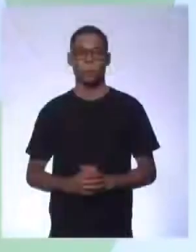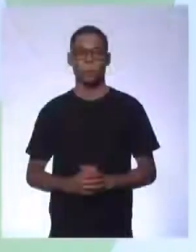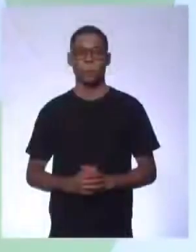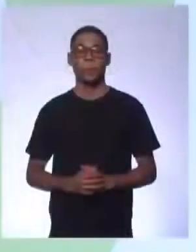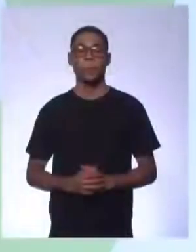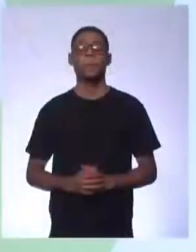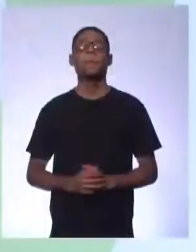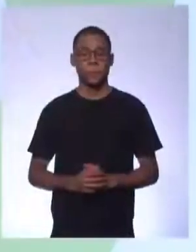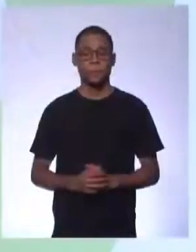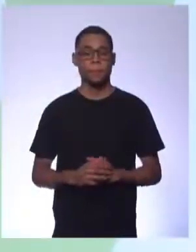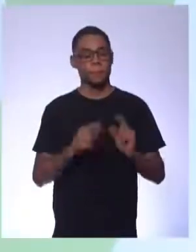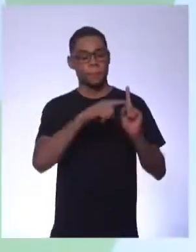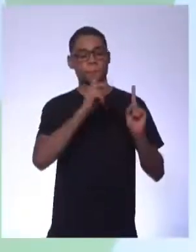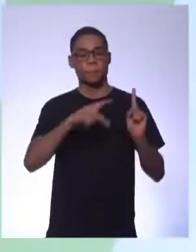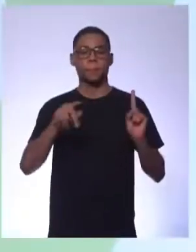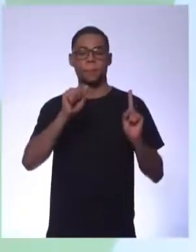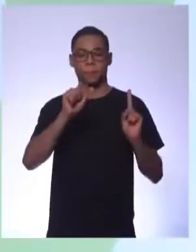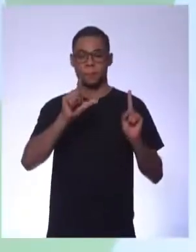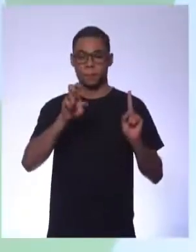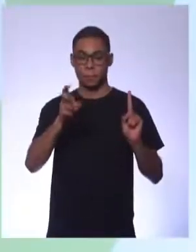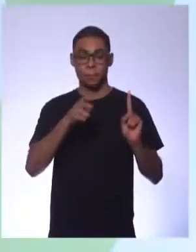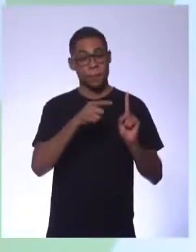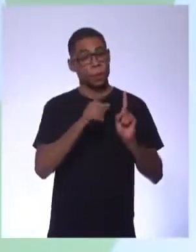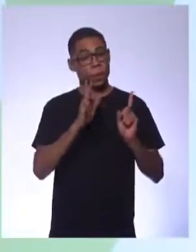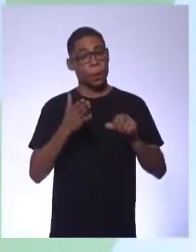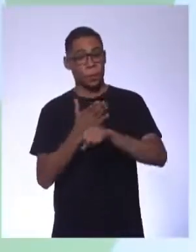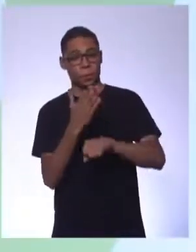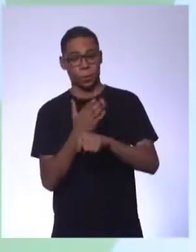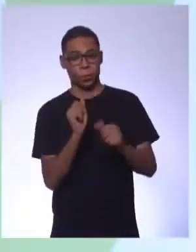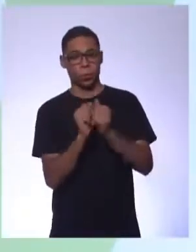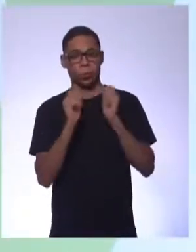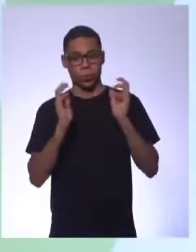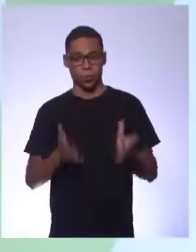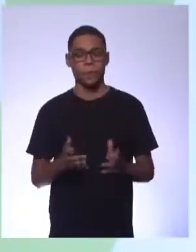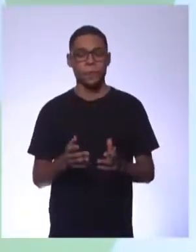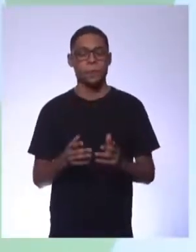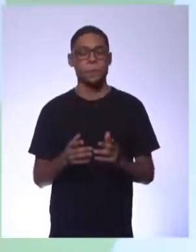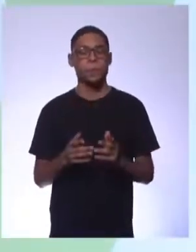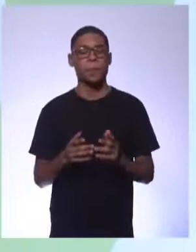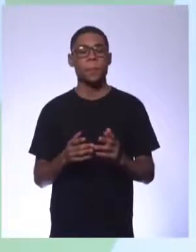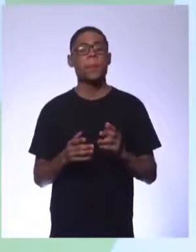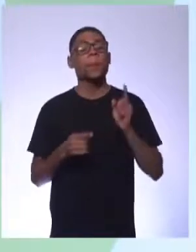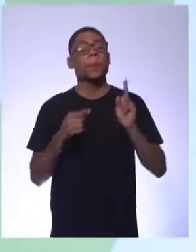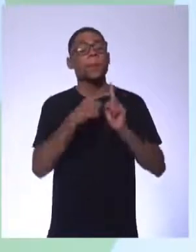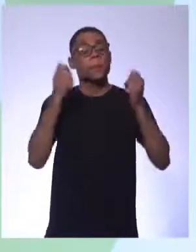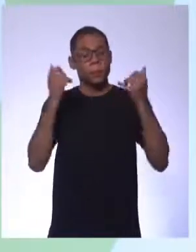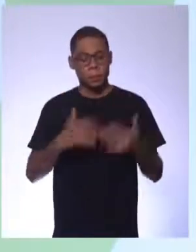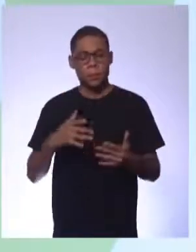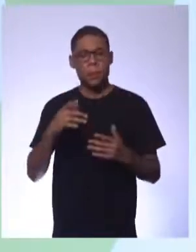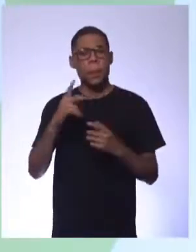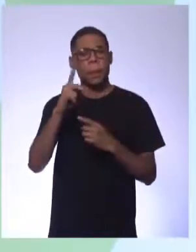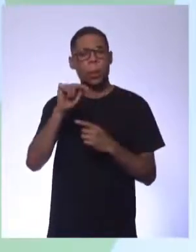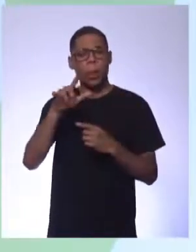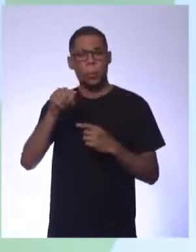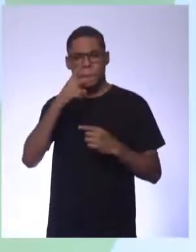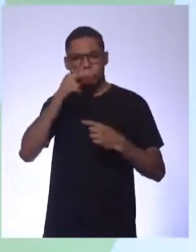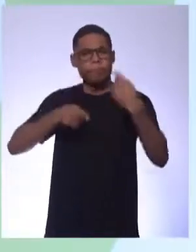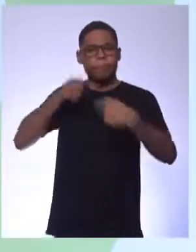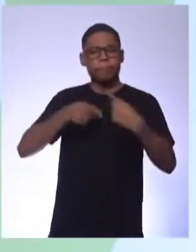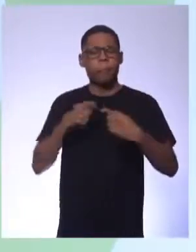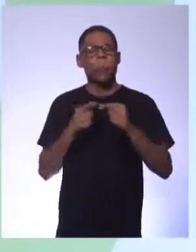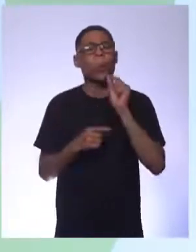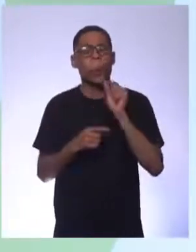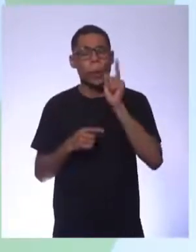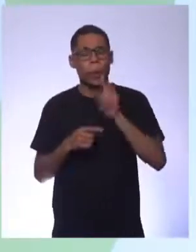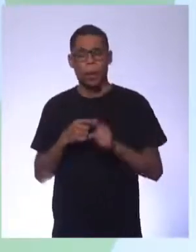E vamos lá, o professor Alex já está participando com a gente aqui. E ele diz que uma questão polêmica, na verdade, admite